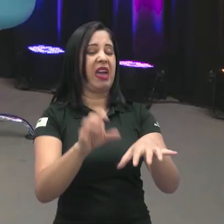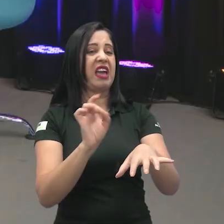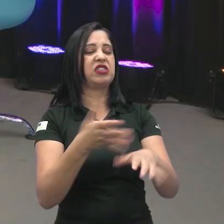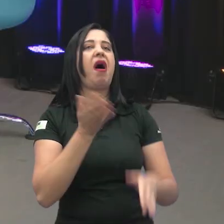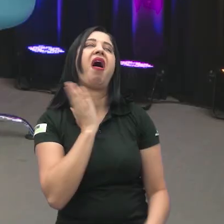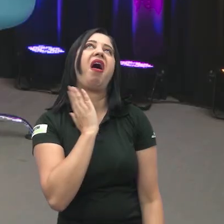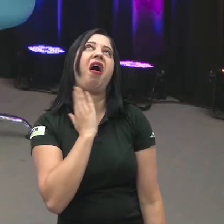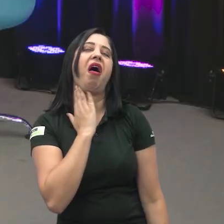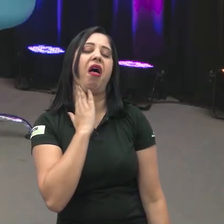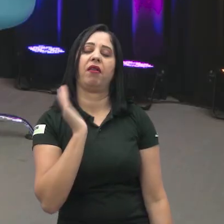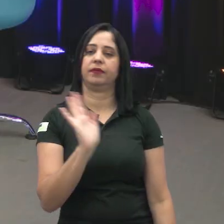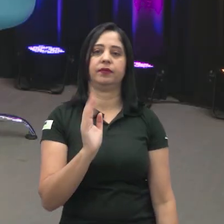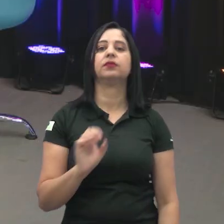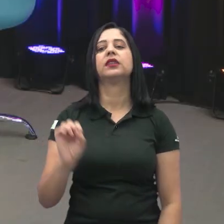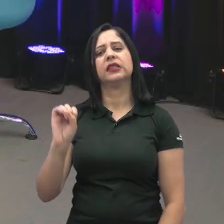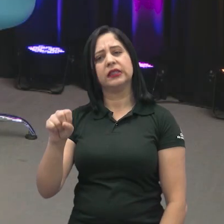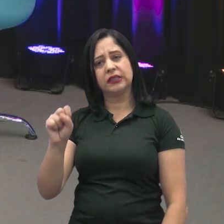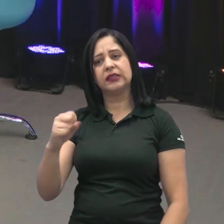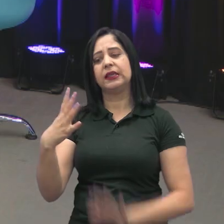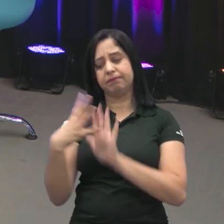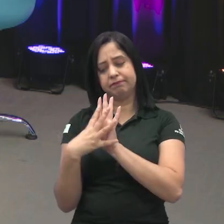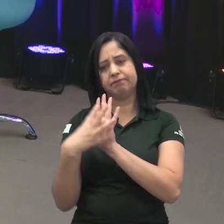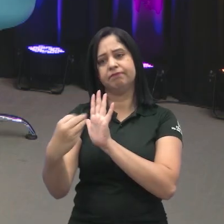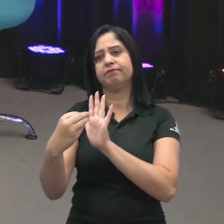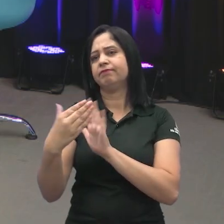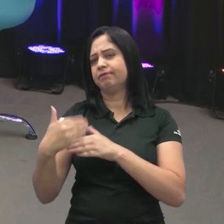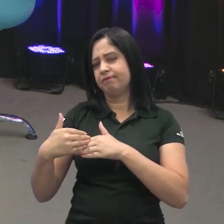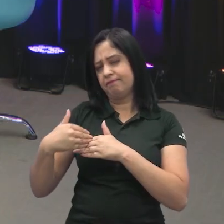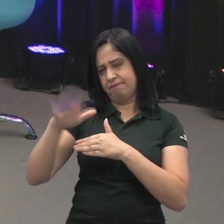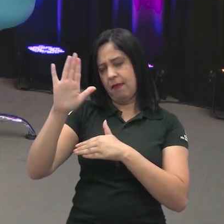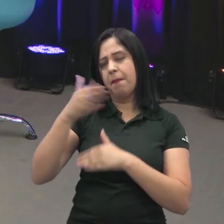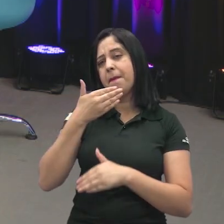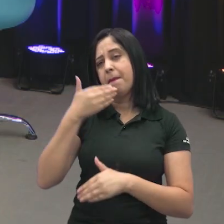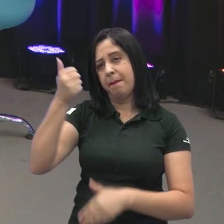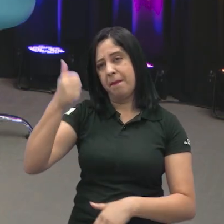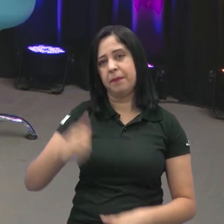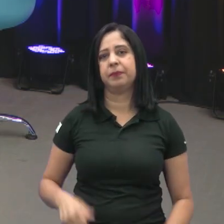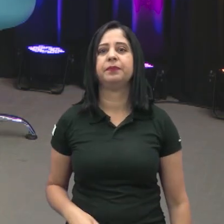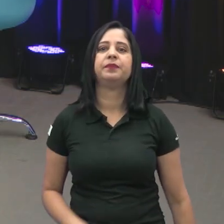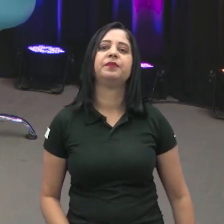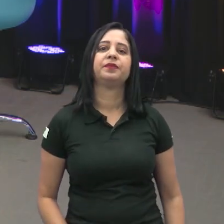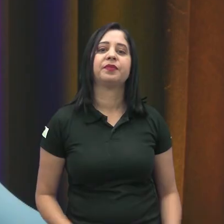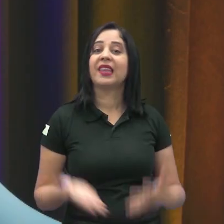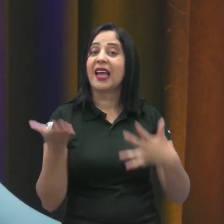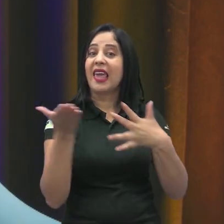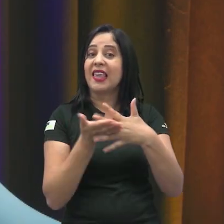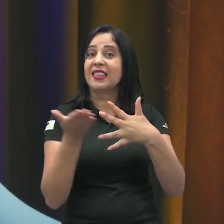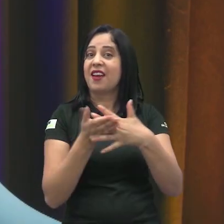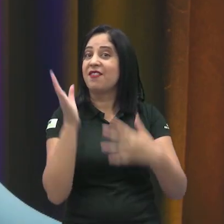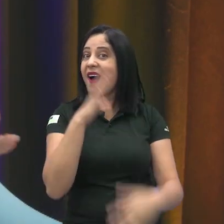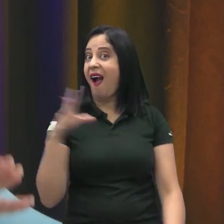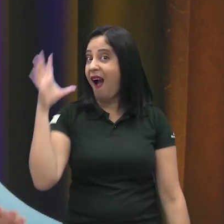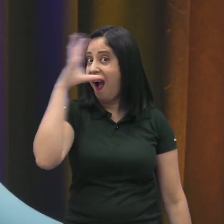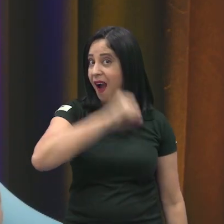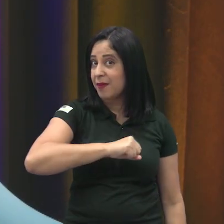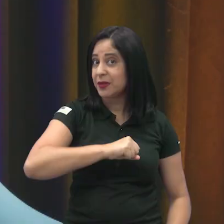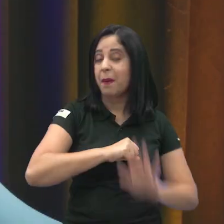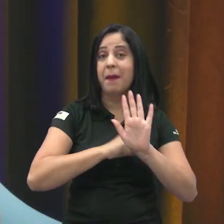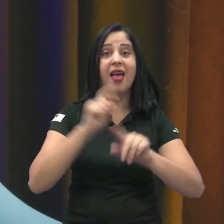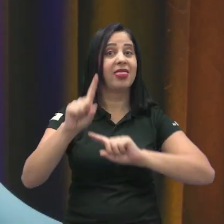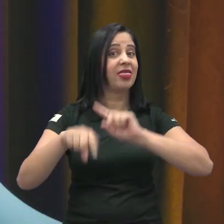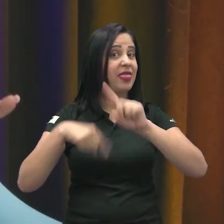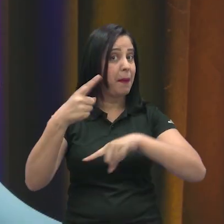inspira mais que o exemplo, né? Exatamente. Eu acho que em resumo é isso. Danilo, muito obrigada, viu? Obrigado você. Vamos para um rápido intervalo, mas